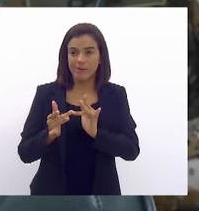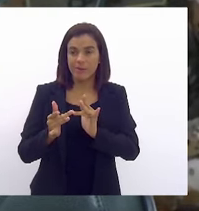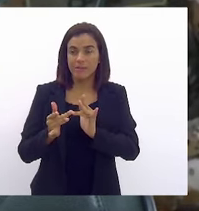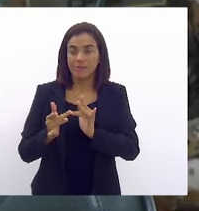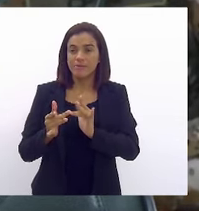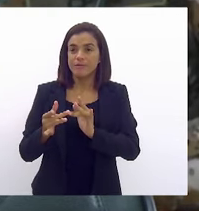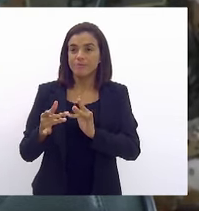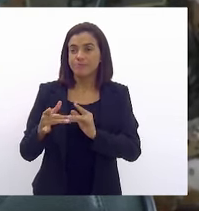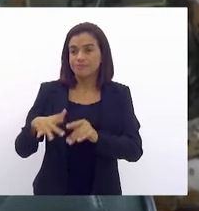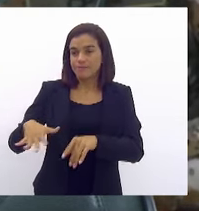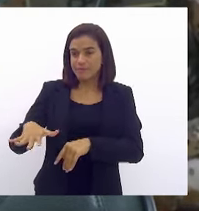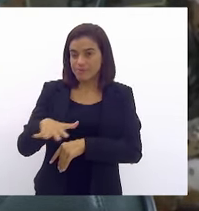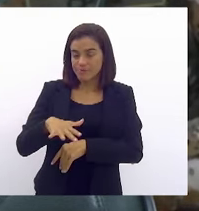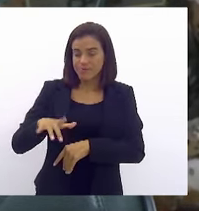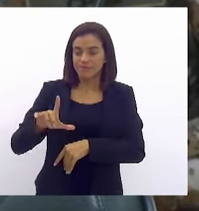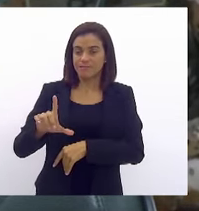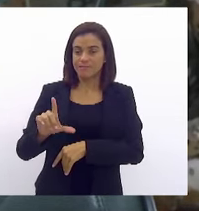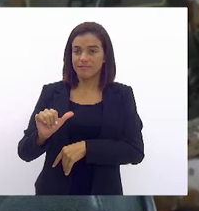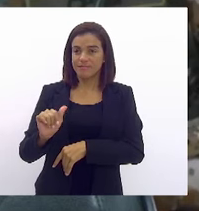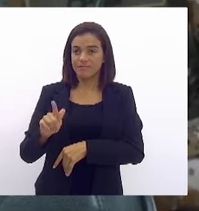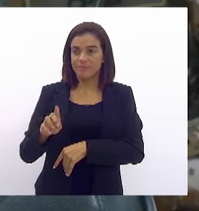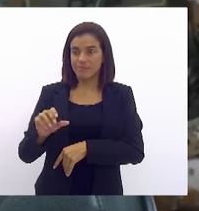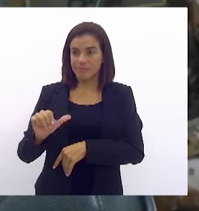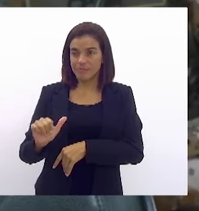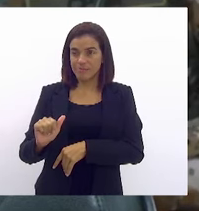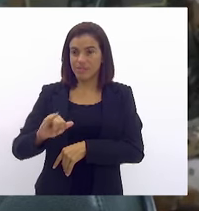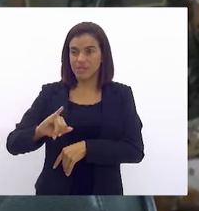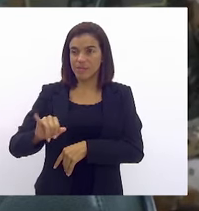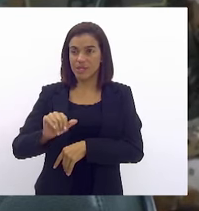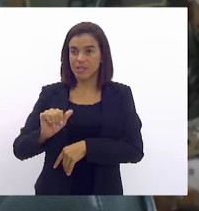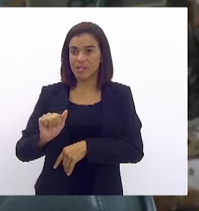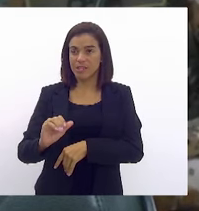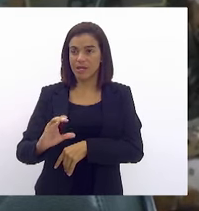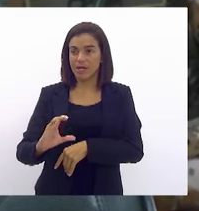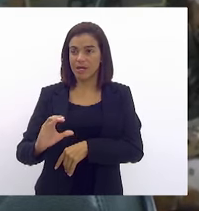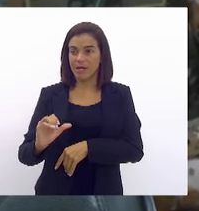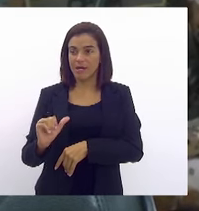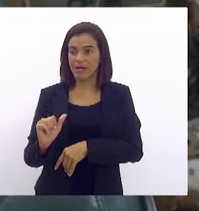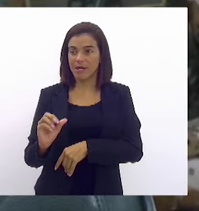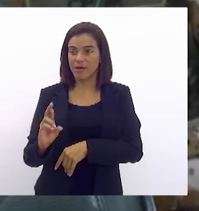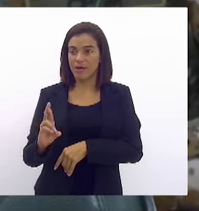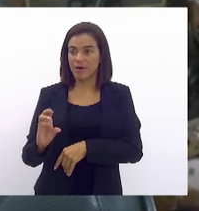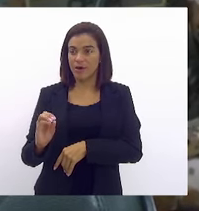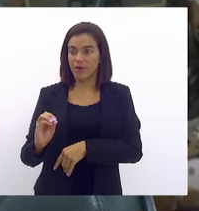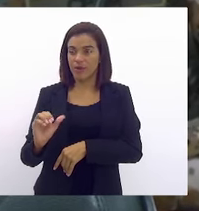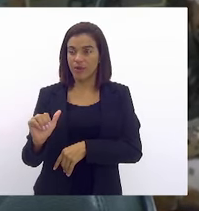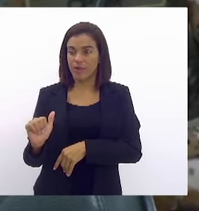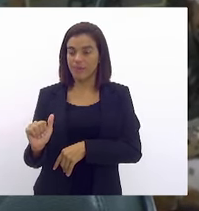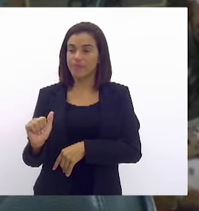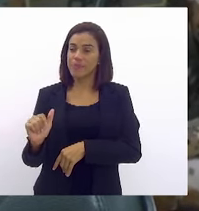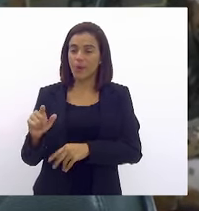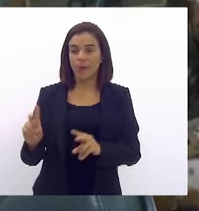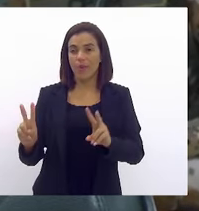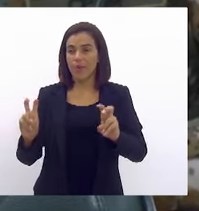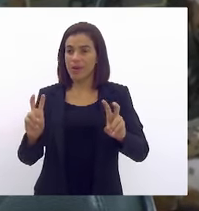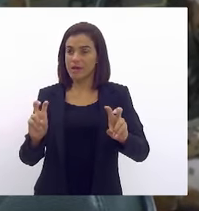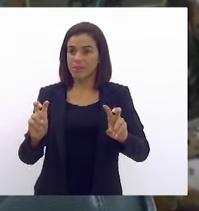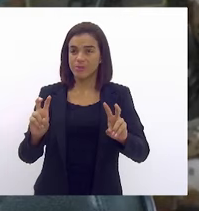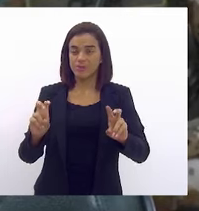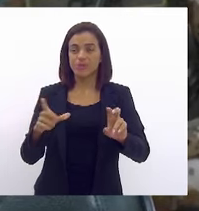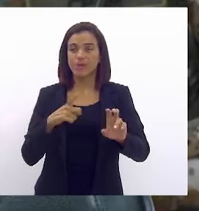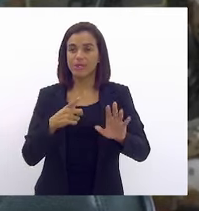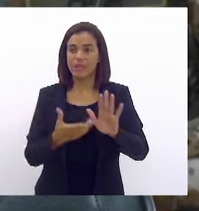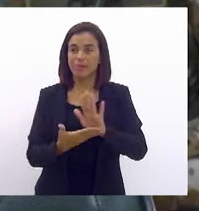próximo da Lagoa de Jacaroá. Então, enfim, realmente é um problema, é um assunto multifacetado, existem muitas coisas.